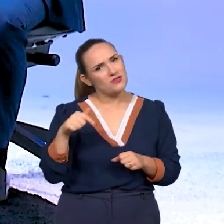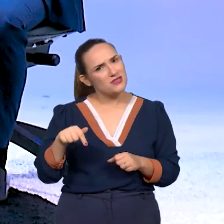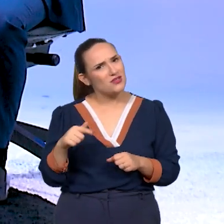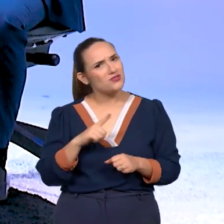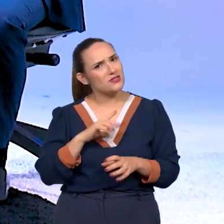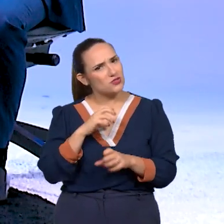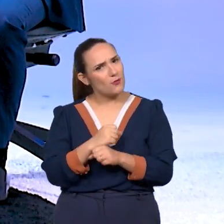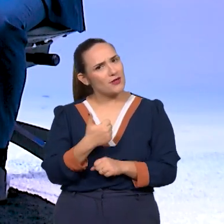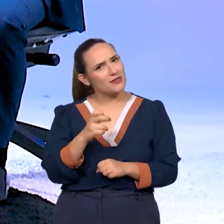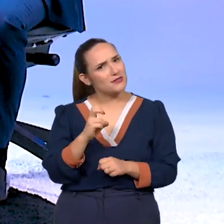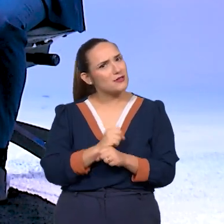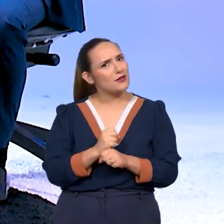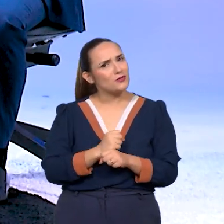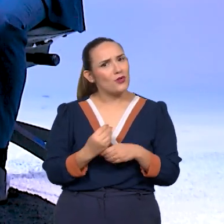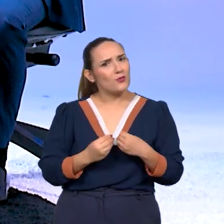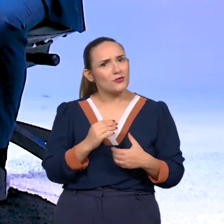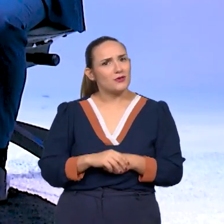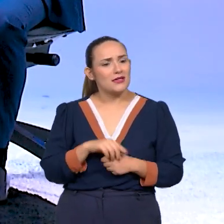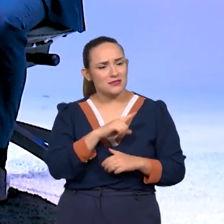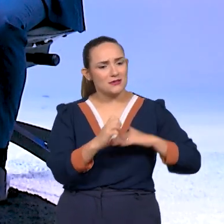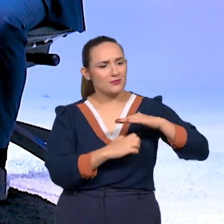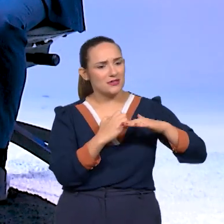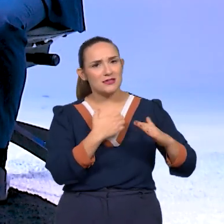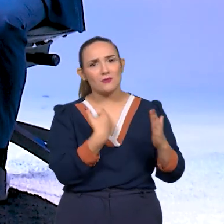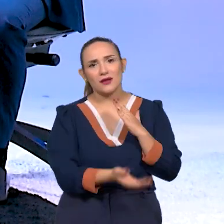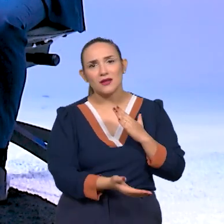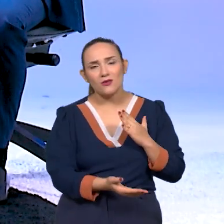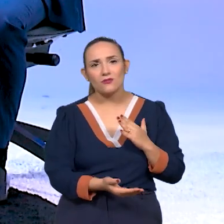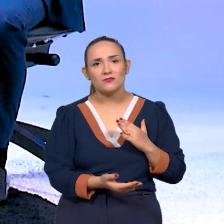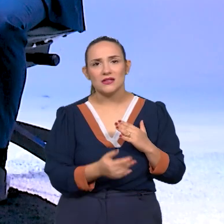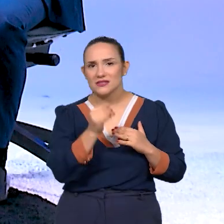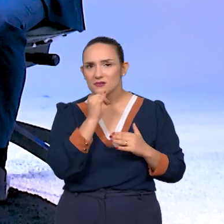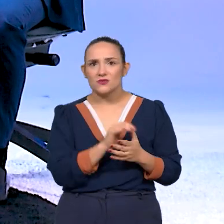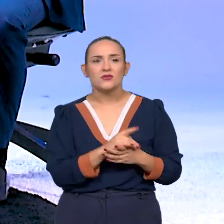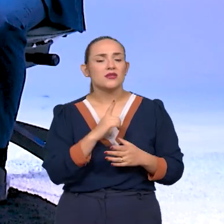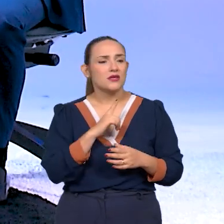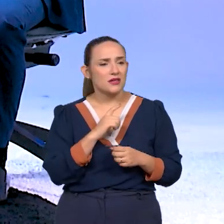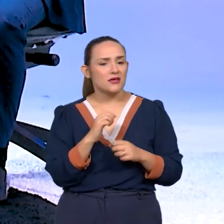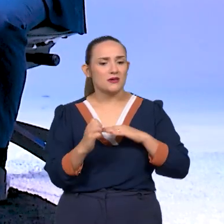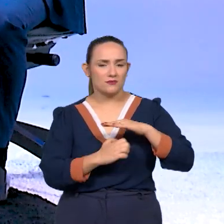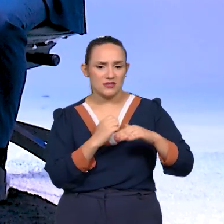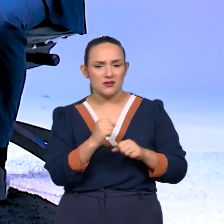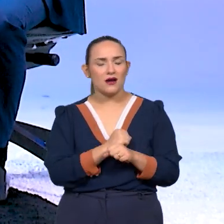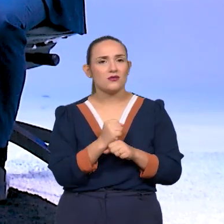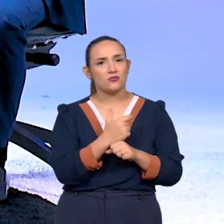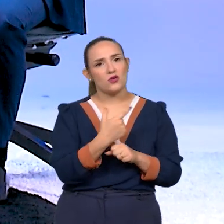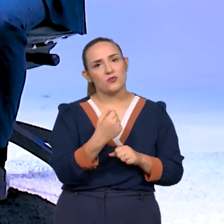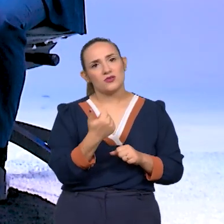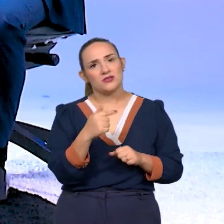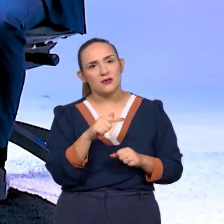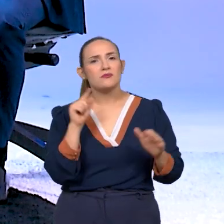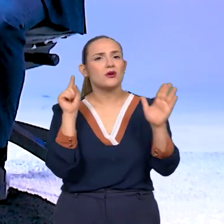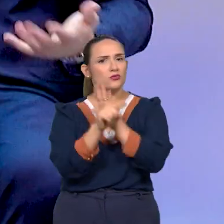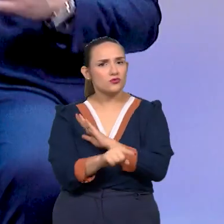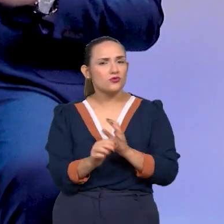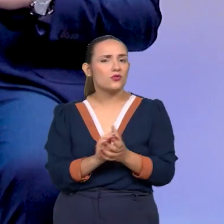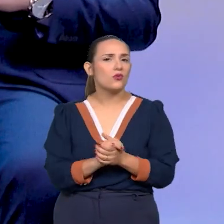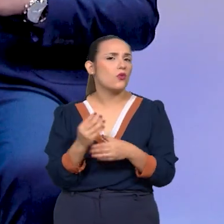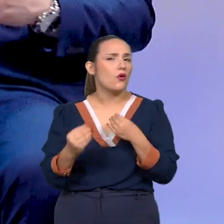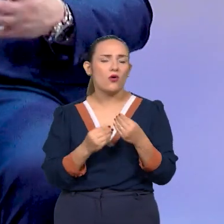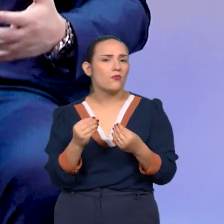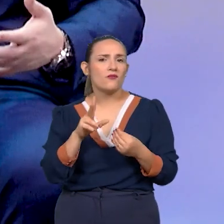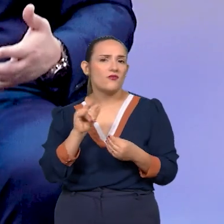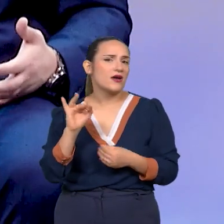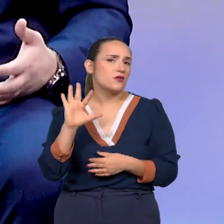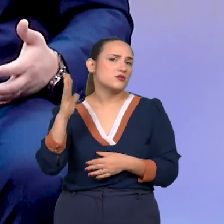Então essas empresas que desde 2007 estão questionando isso elas vão ter que pagar esses tributos Isso vai ser cobrado de que forma Doutor Paulo questão é